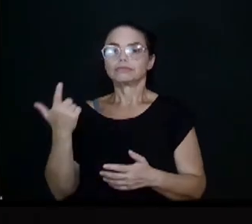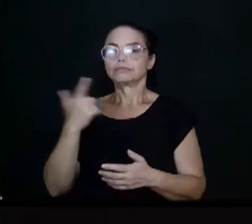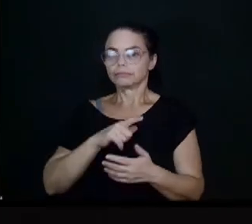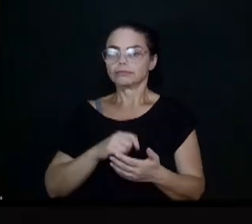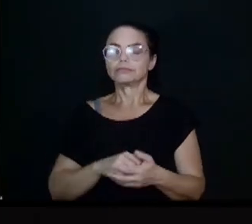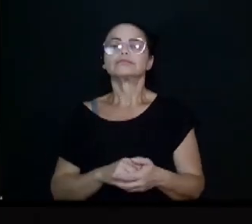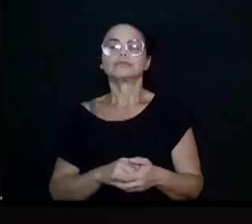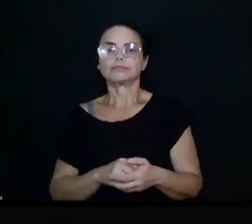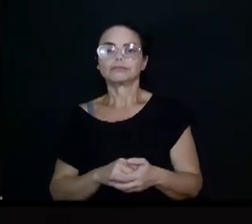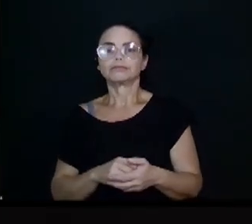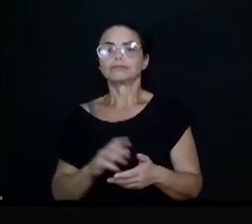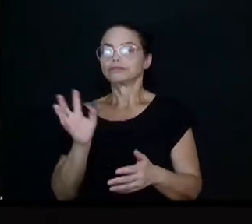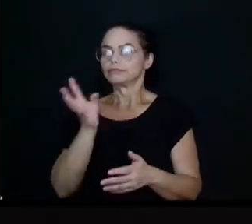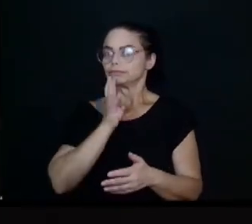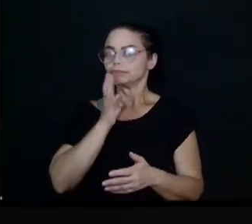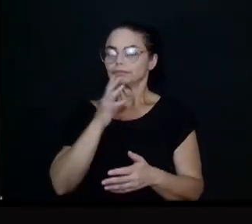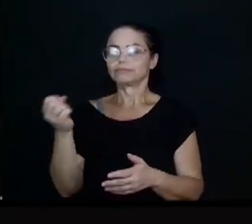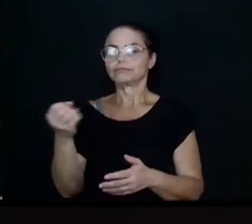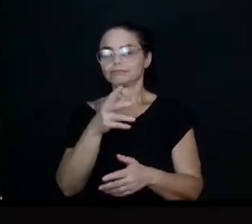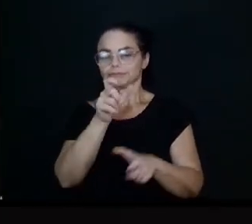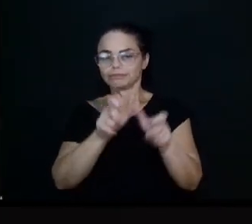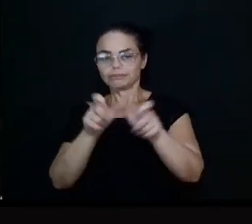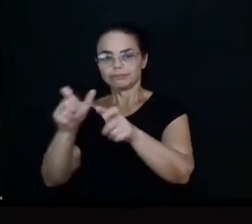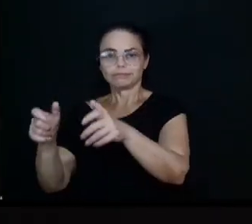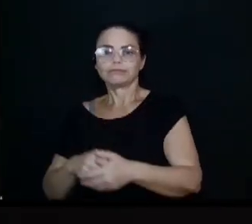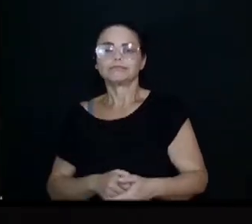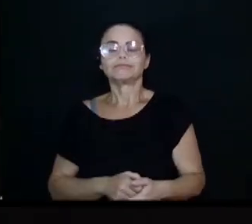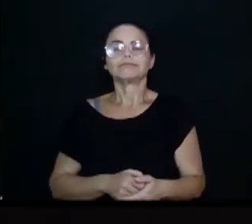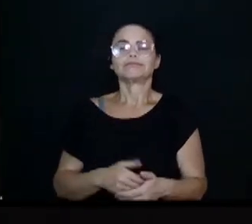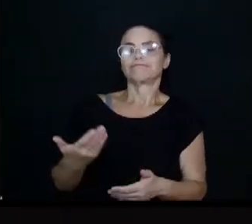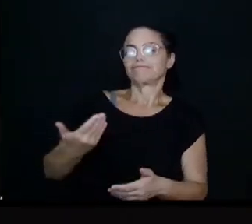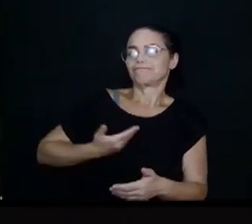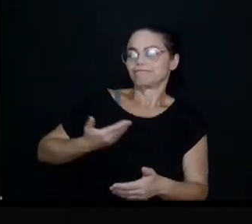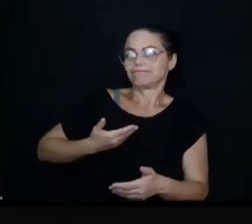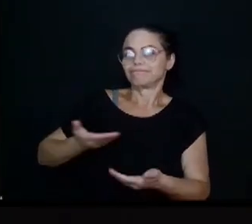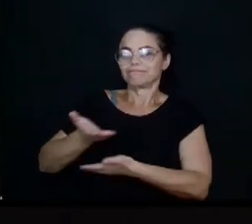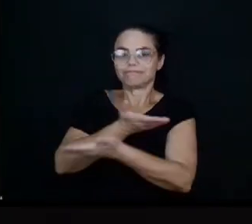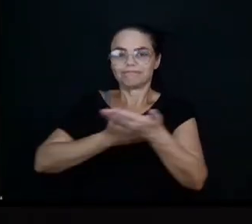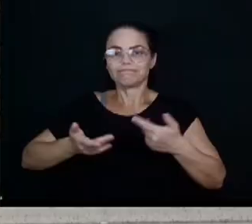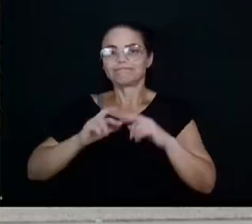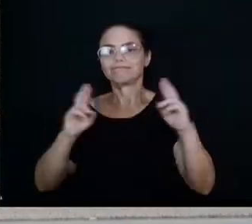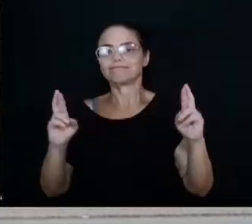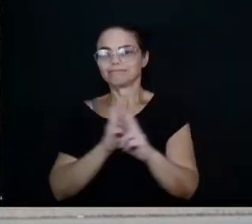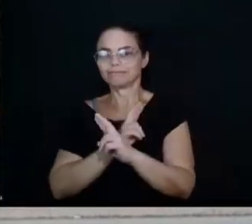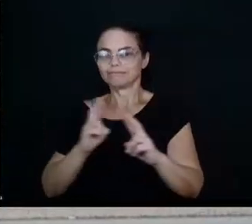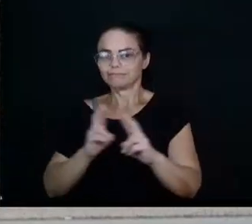conhecer novas pessoas, novos colegas, estabelecer novas relações,